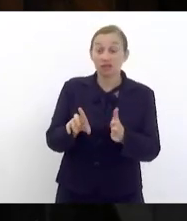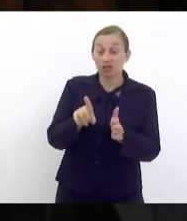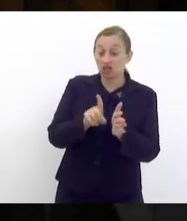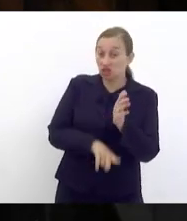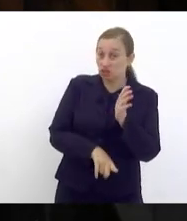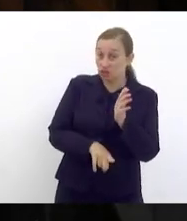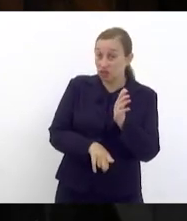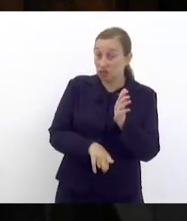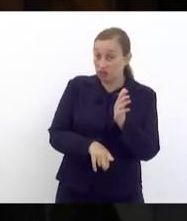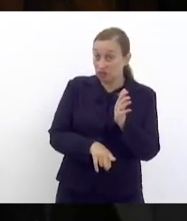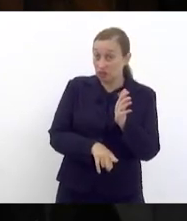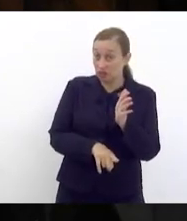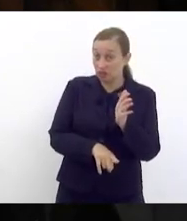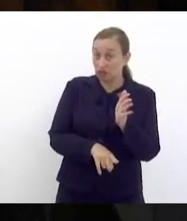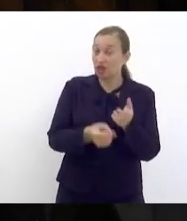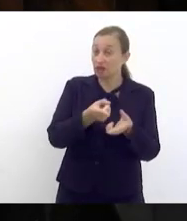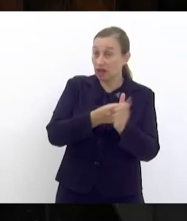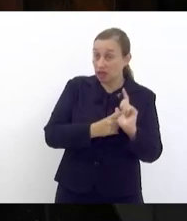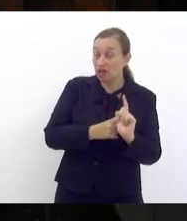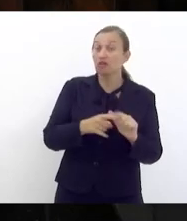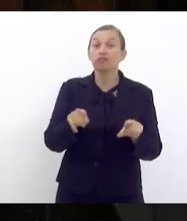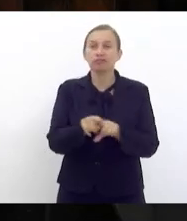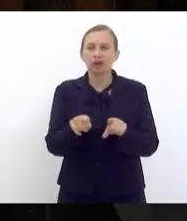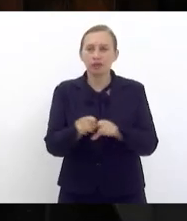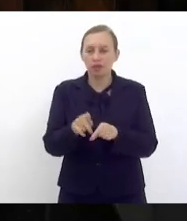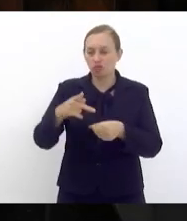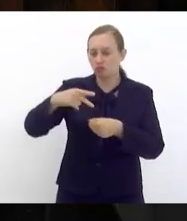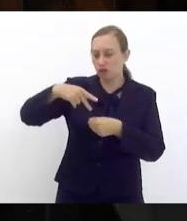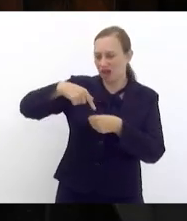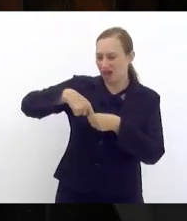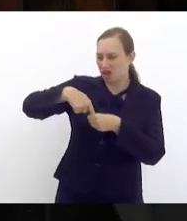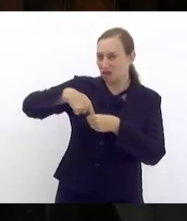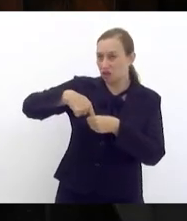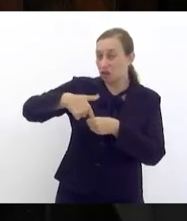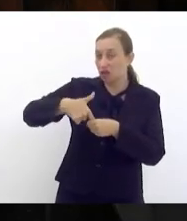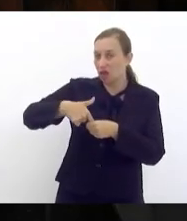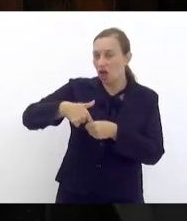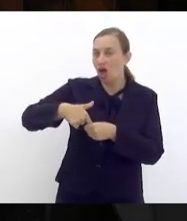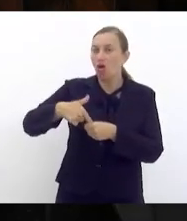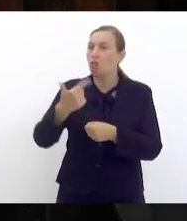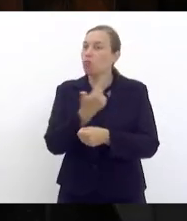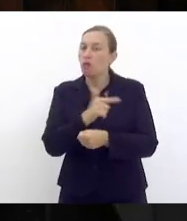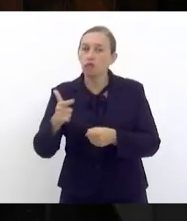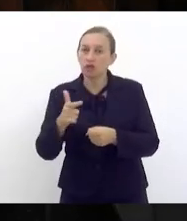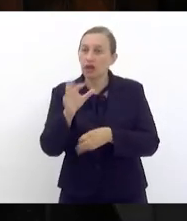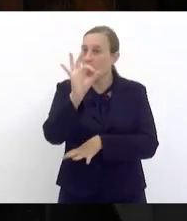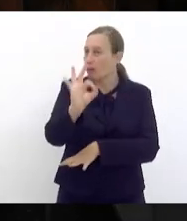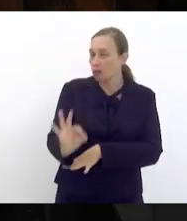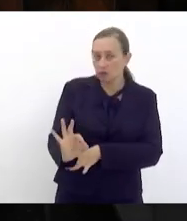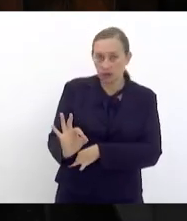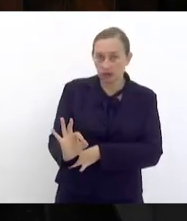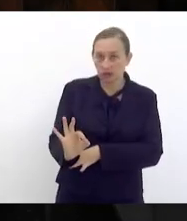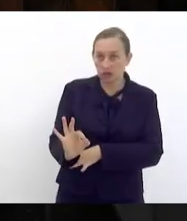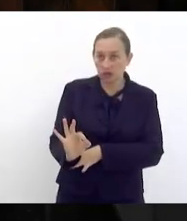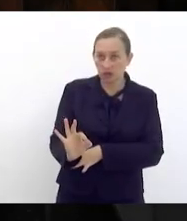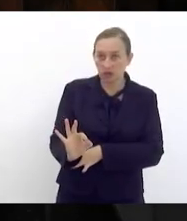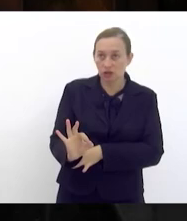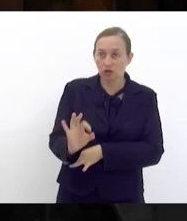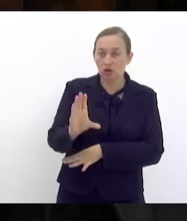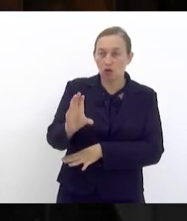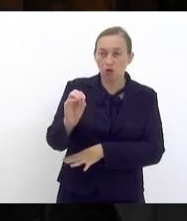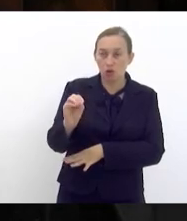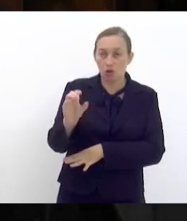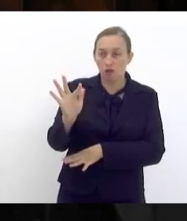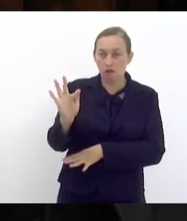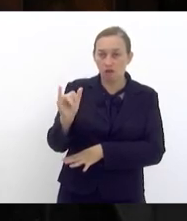dívida. Quanto à gasolina, não terá mais um percentual. O Confaz fez